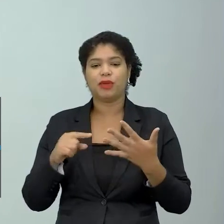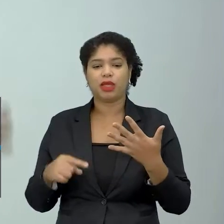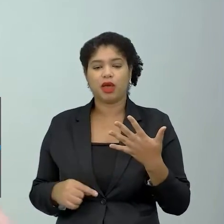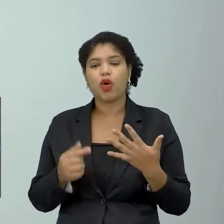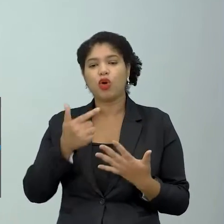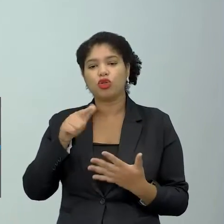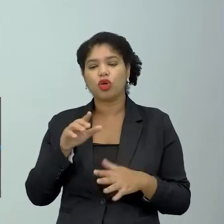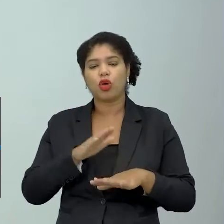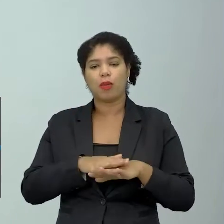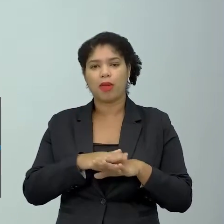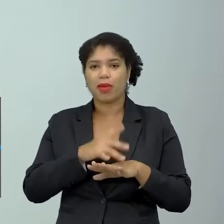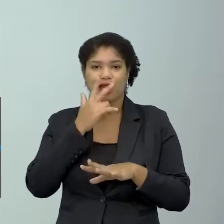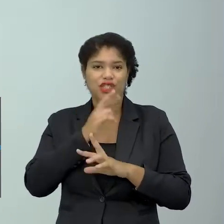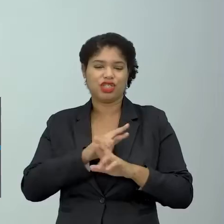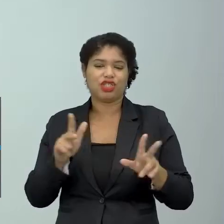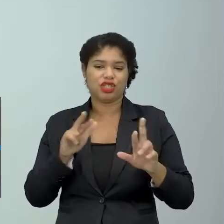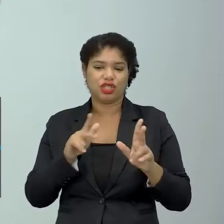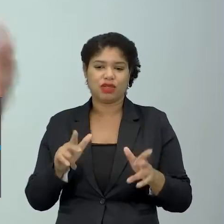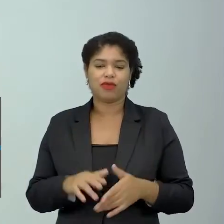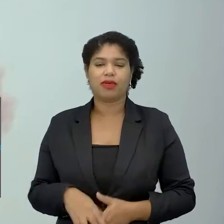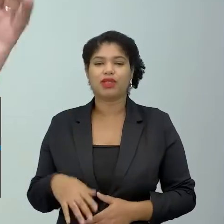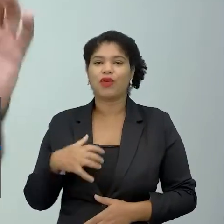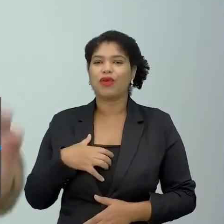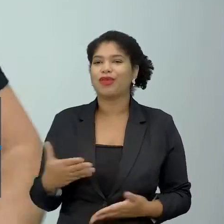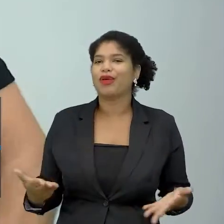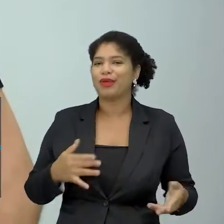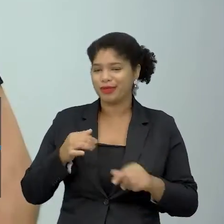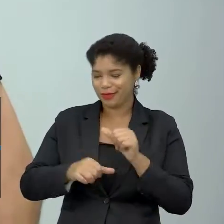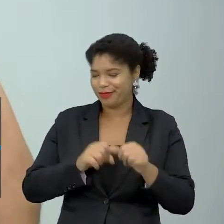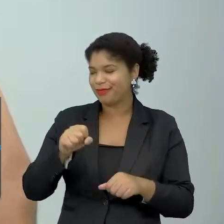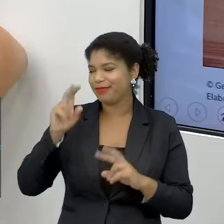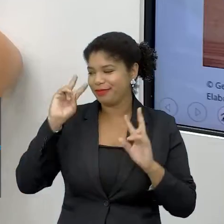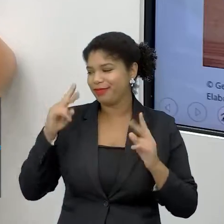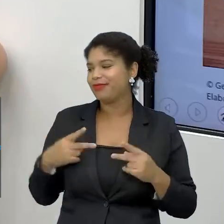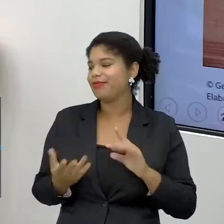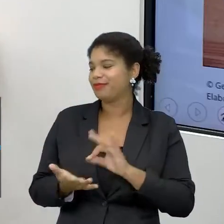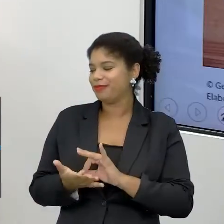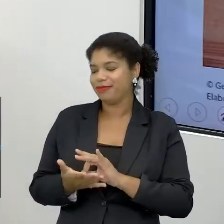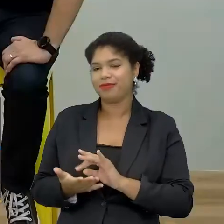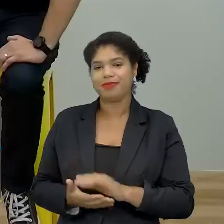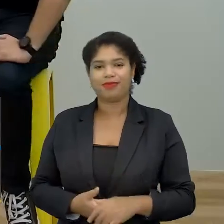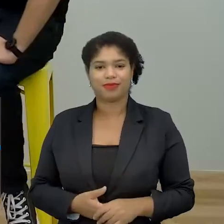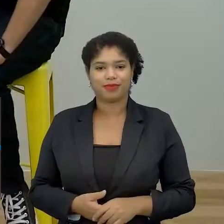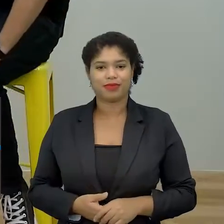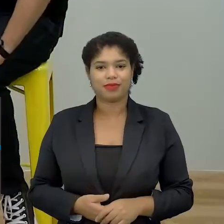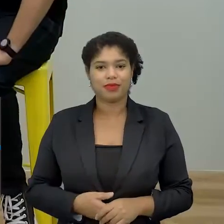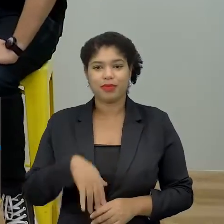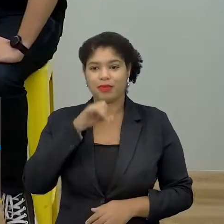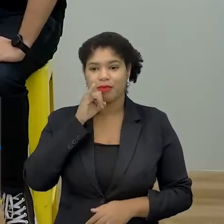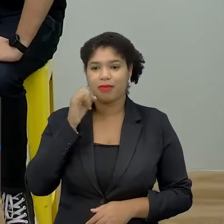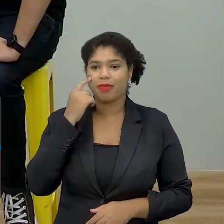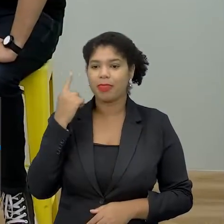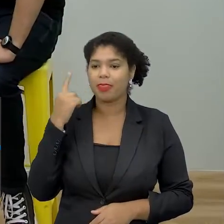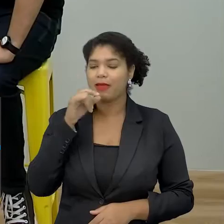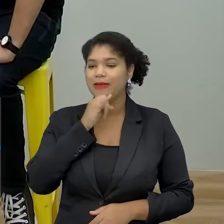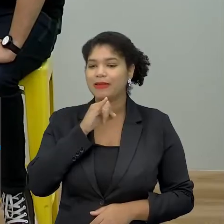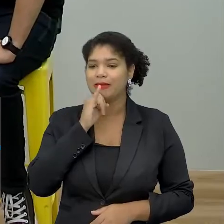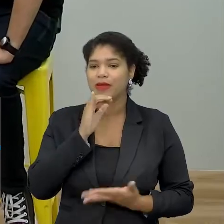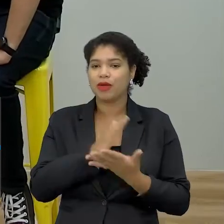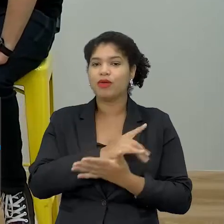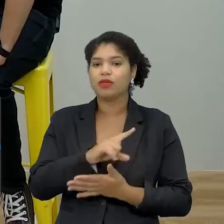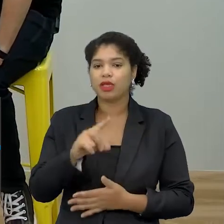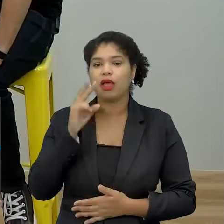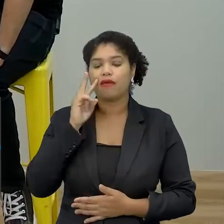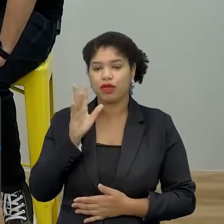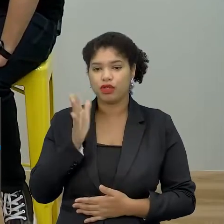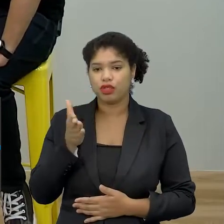no período romano, né? No formato que era o livro no período romano, né? Exato. Aqui a gente trouxe alguns exemplos que vocês já